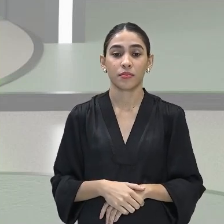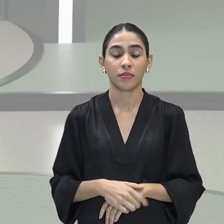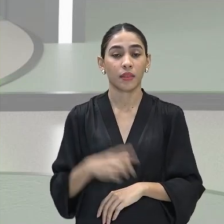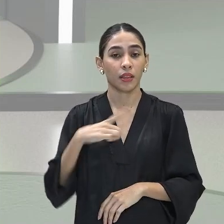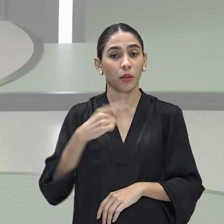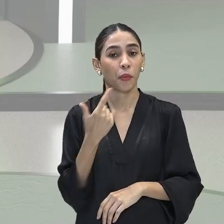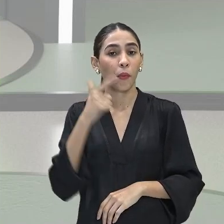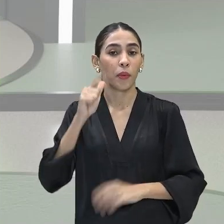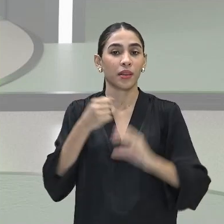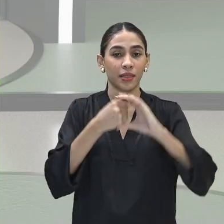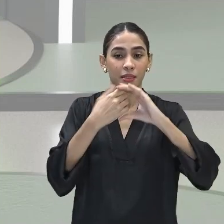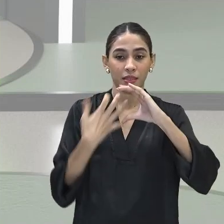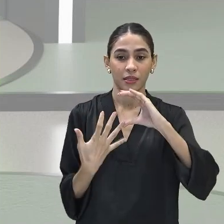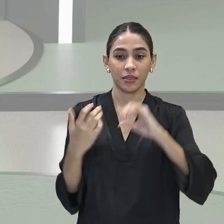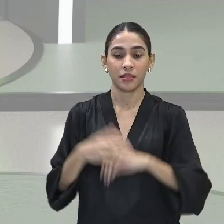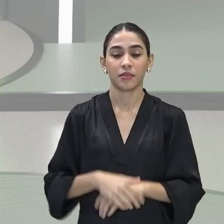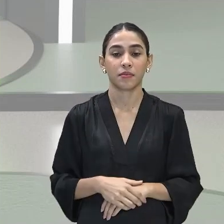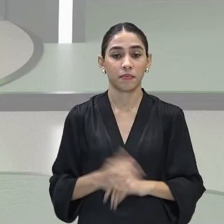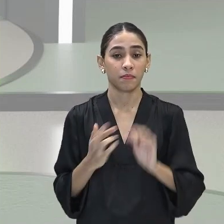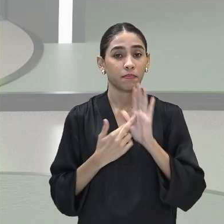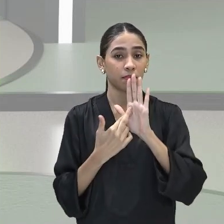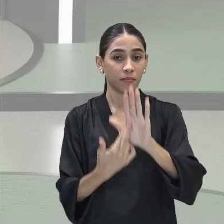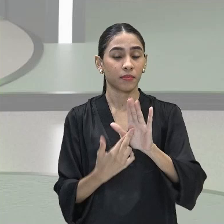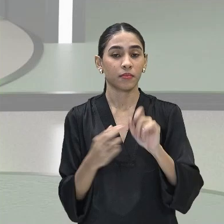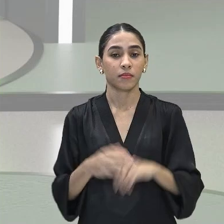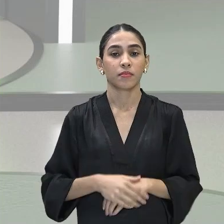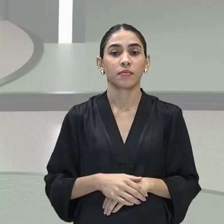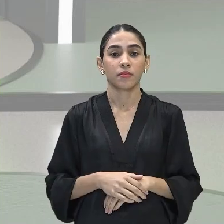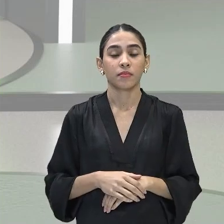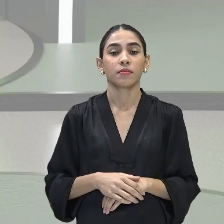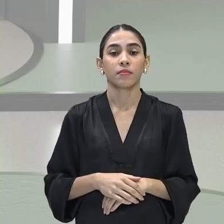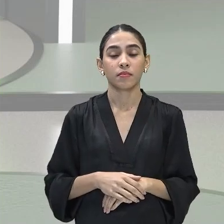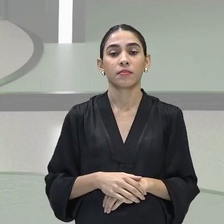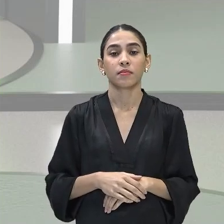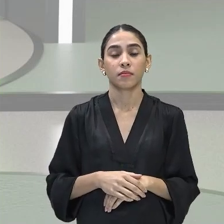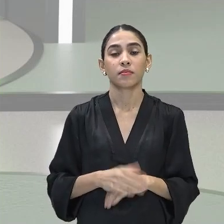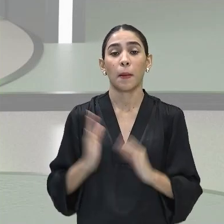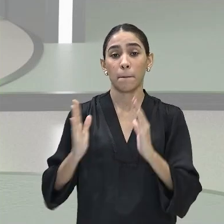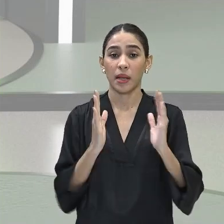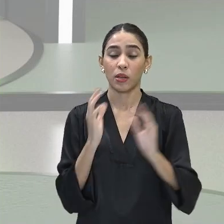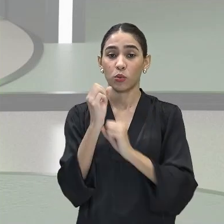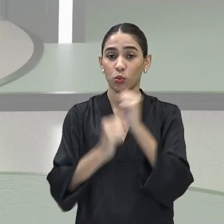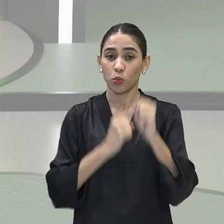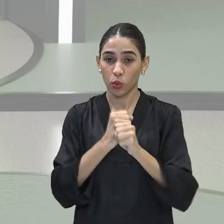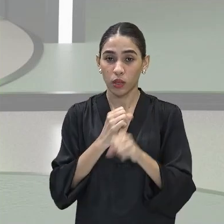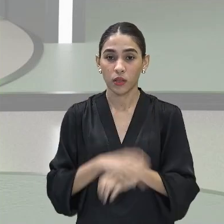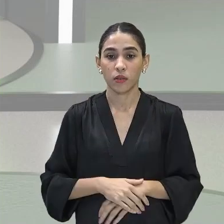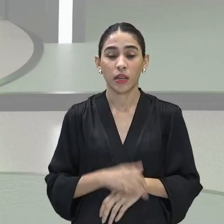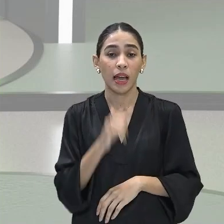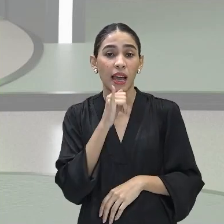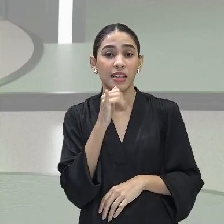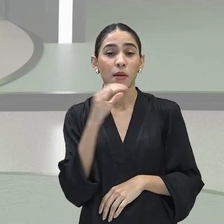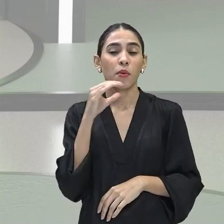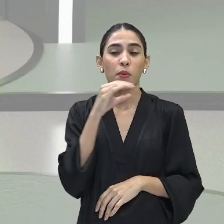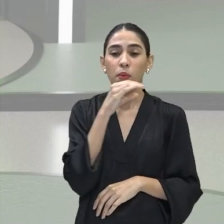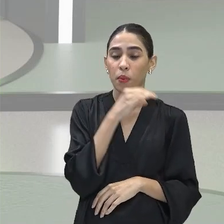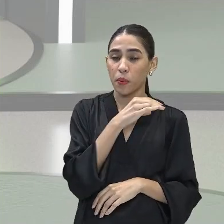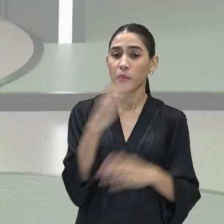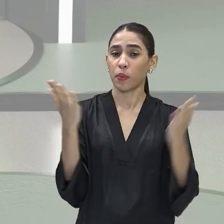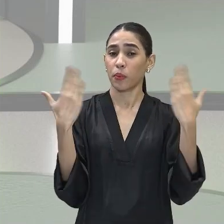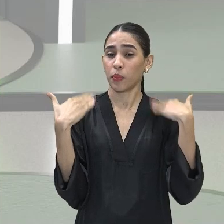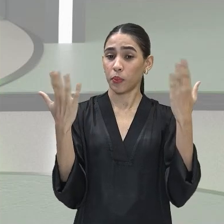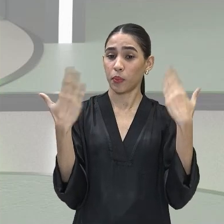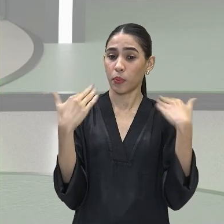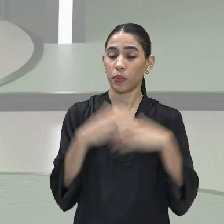outra característica de apresentar as estações do ano bem definidas, né, aquele verão muito quente,